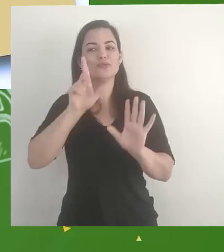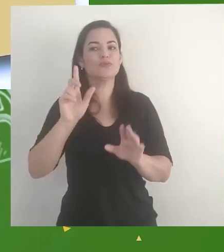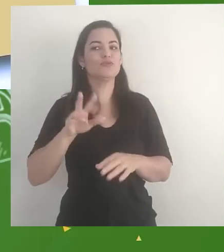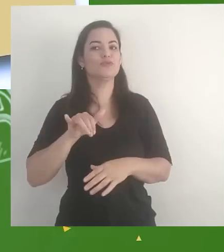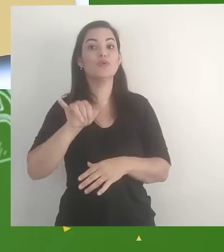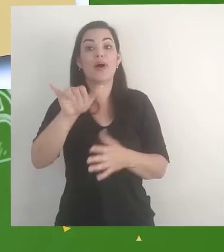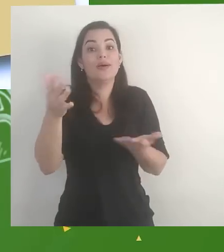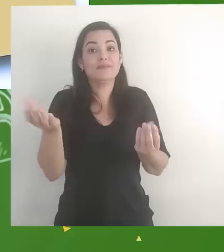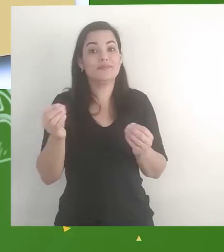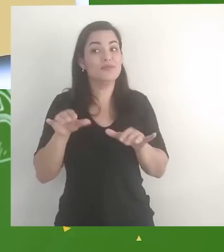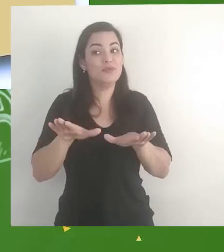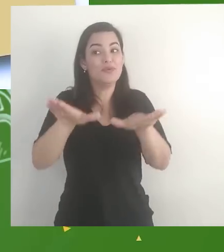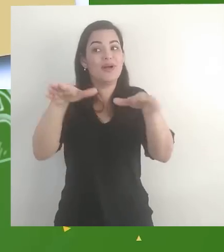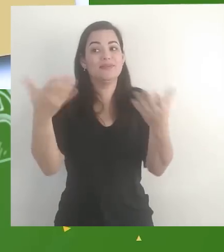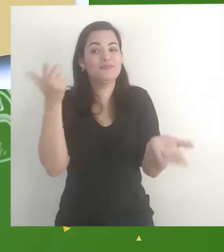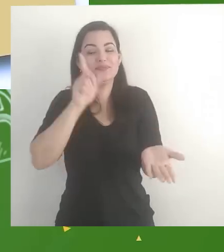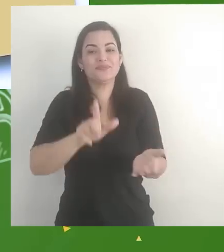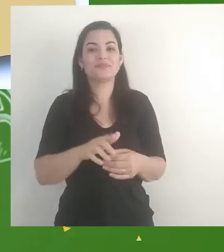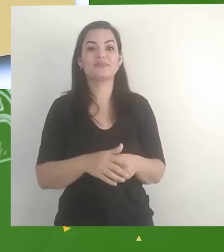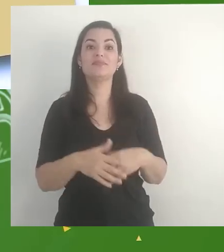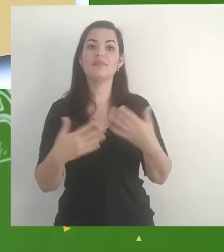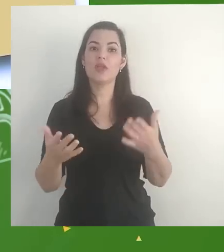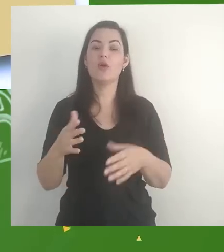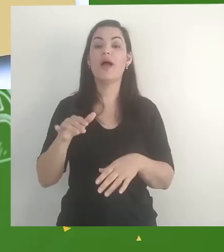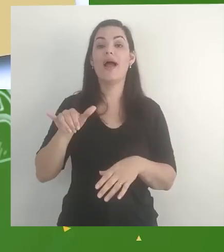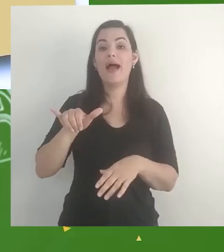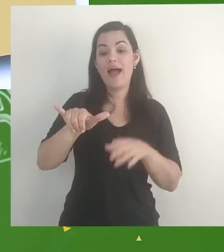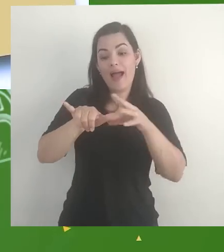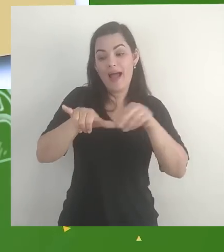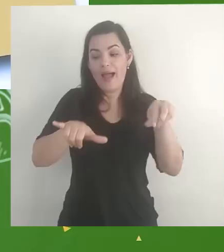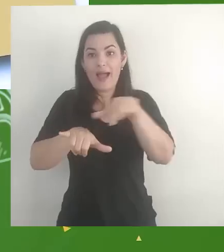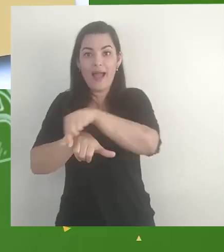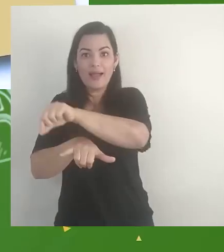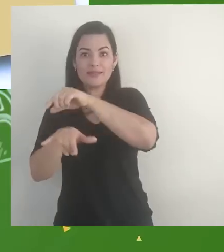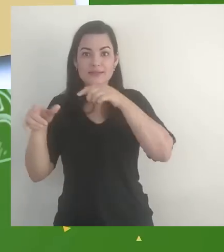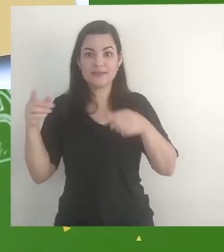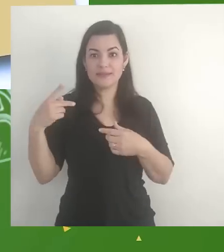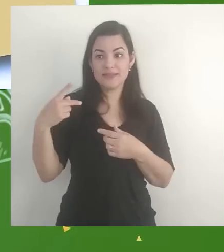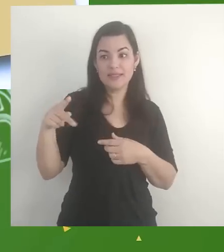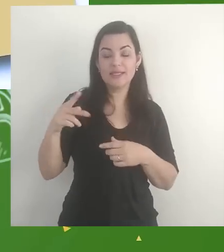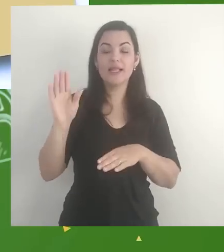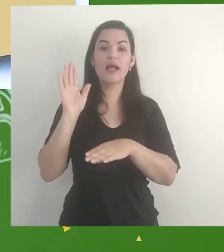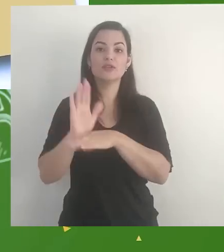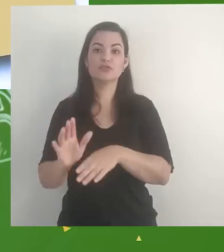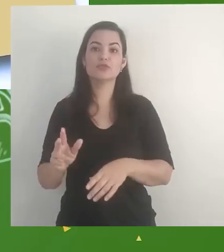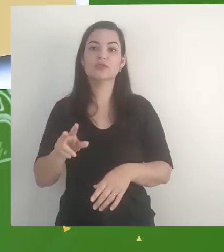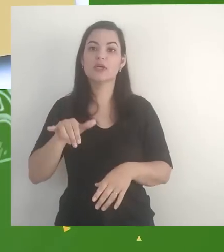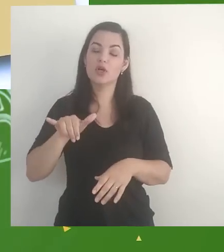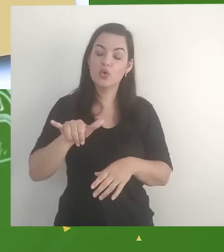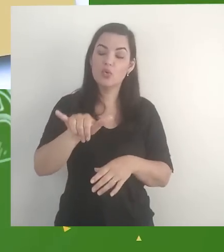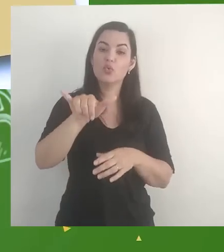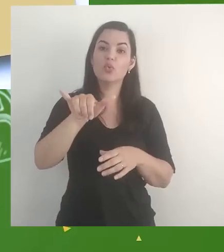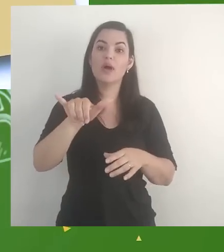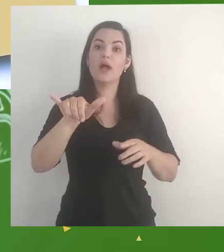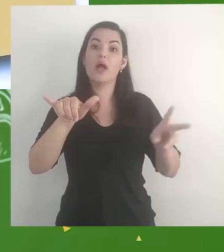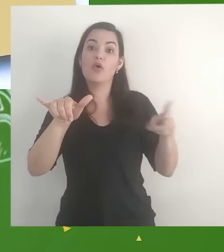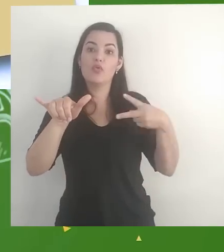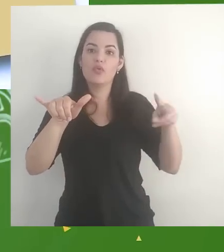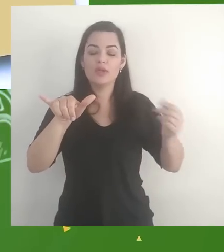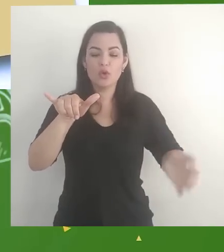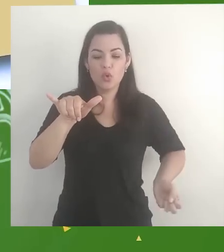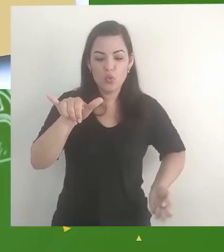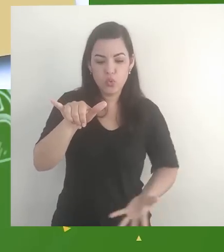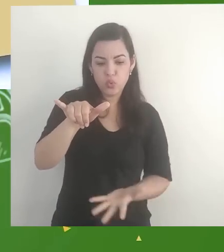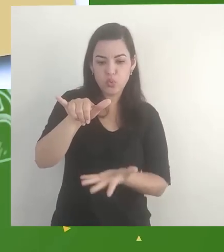no avião fazem o avião voar. Quando o vento forte bate de baixo, faz com que as asas sejam sugadas